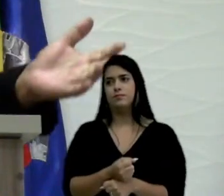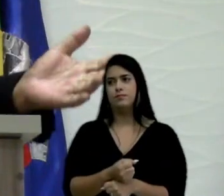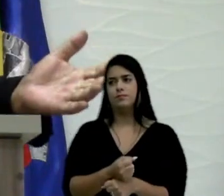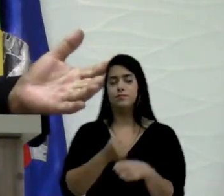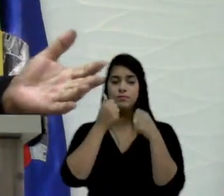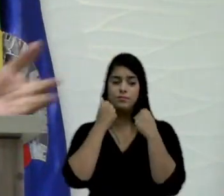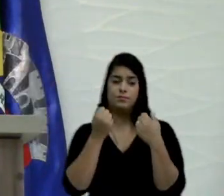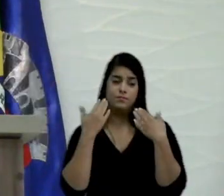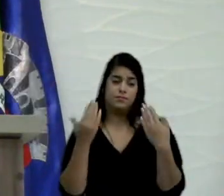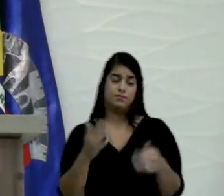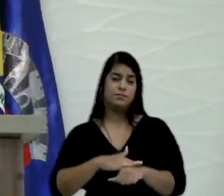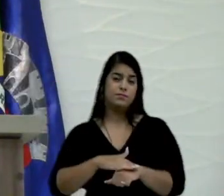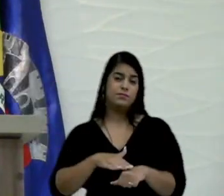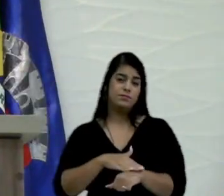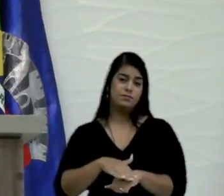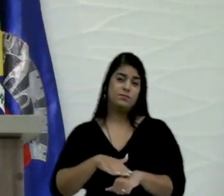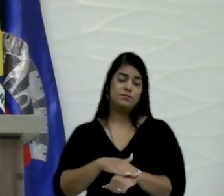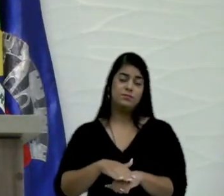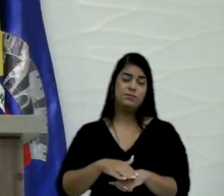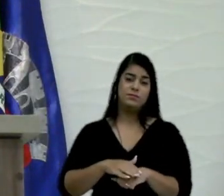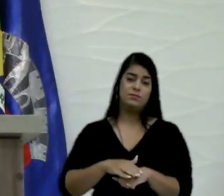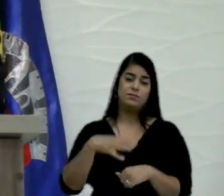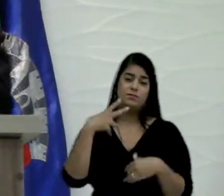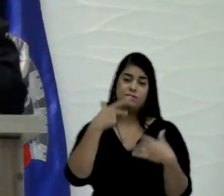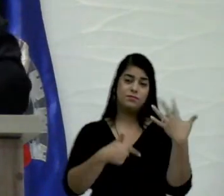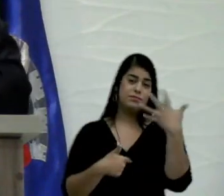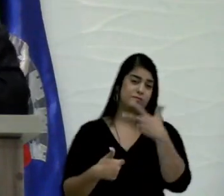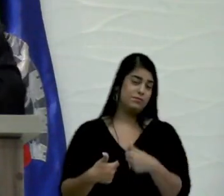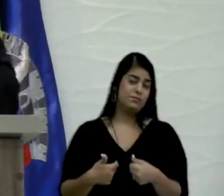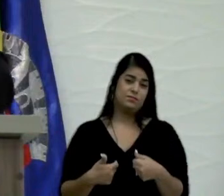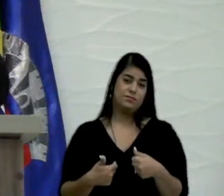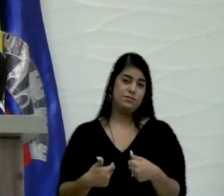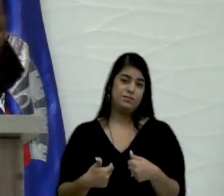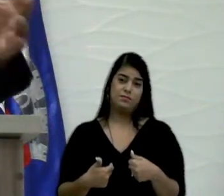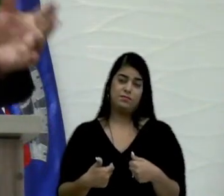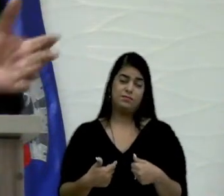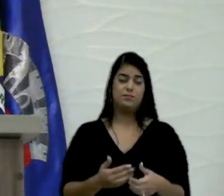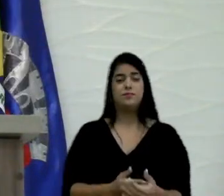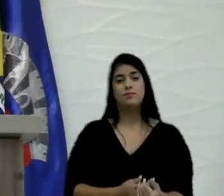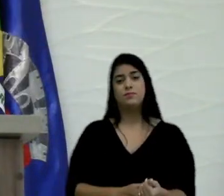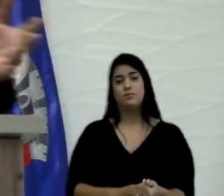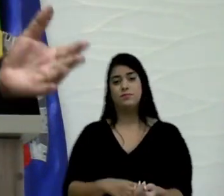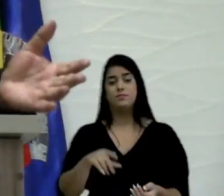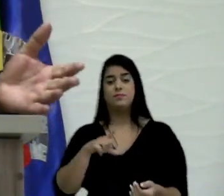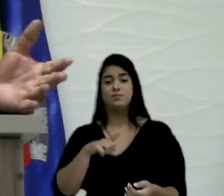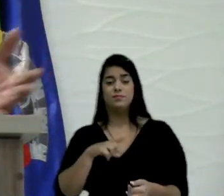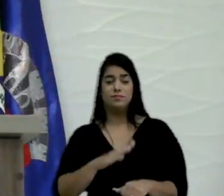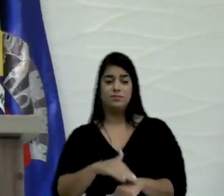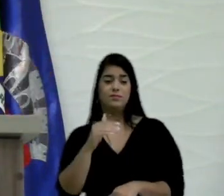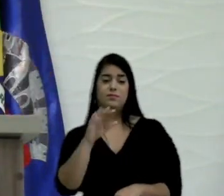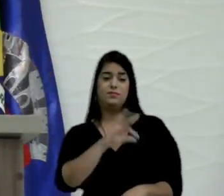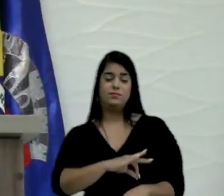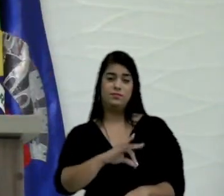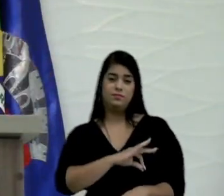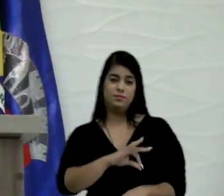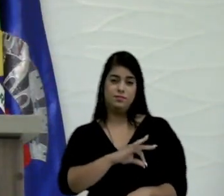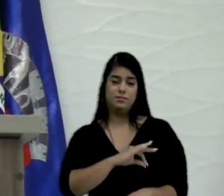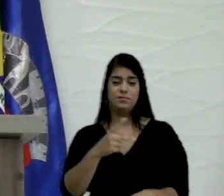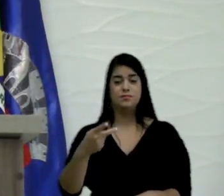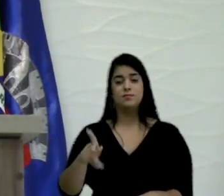conversa é bonita tá se formando policial quando se formar vai ter mais policiamento PR sua